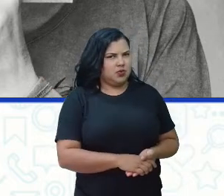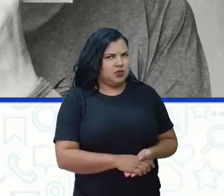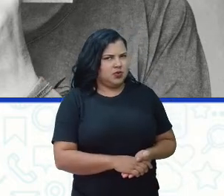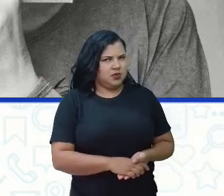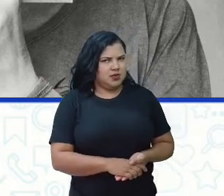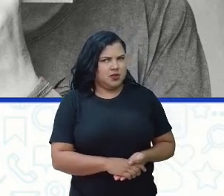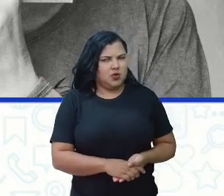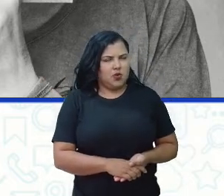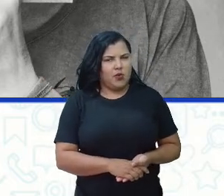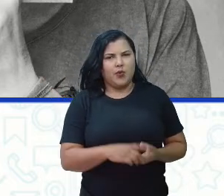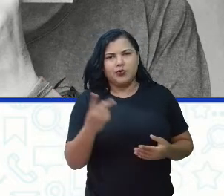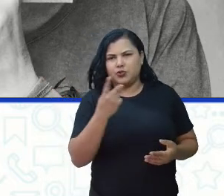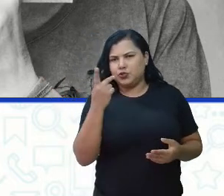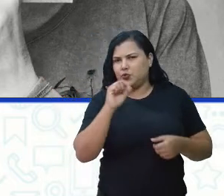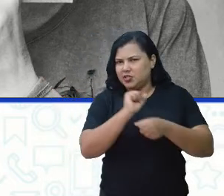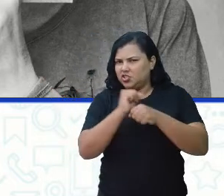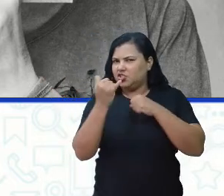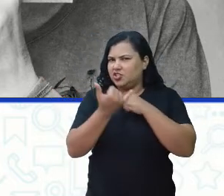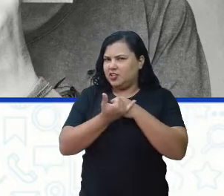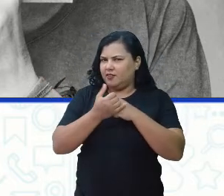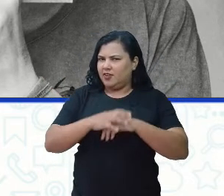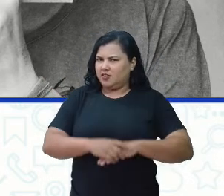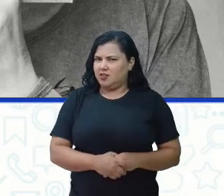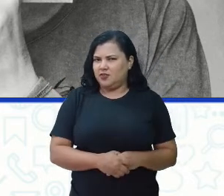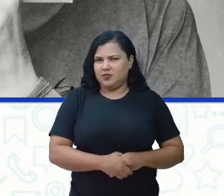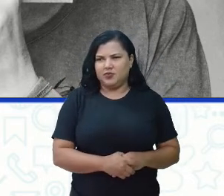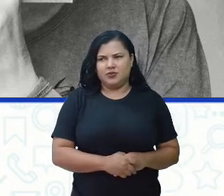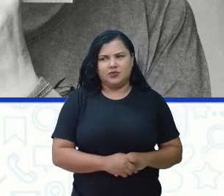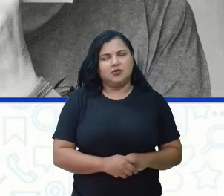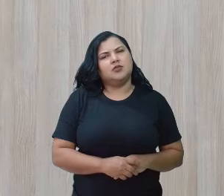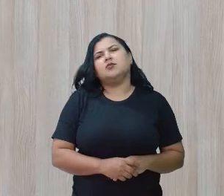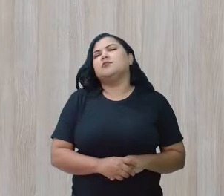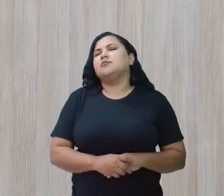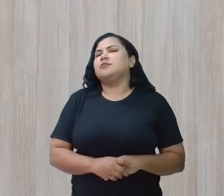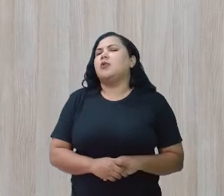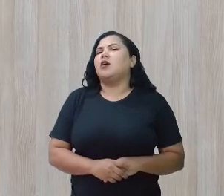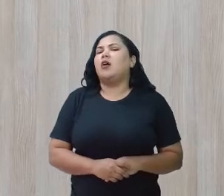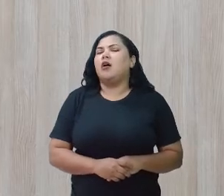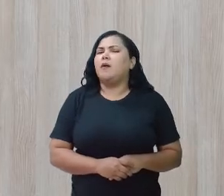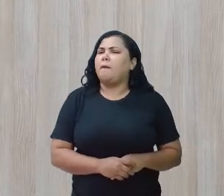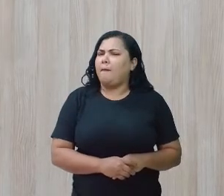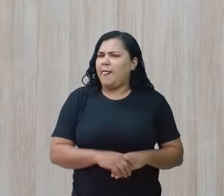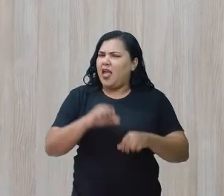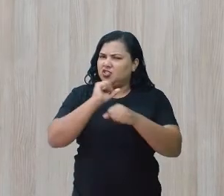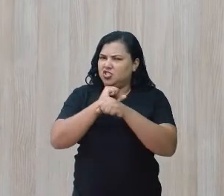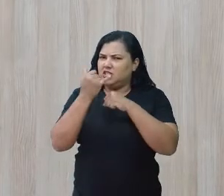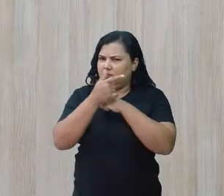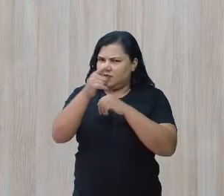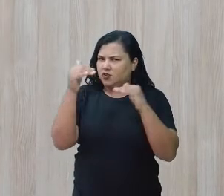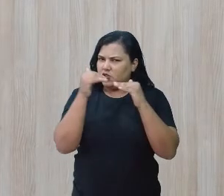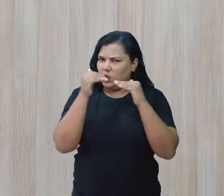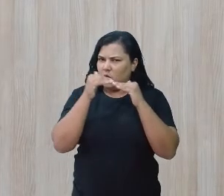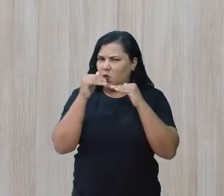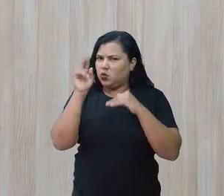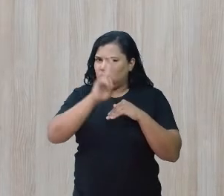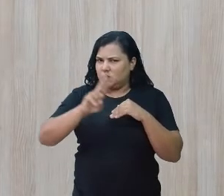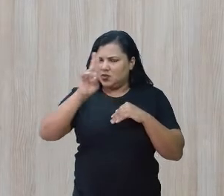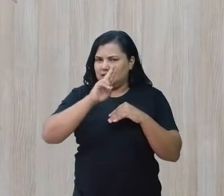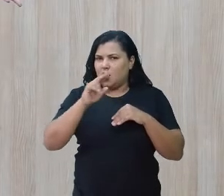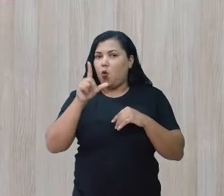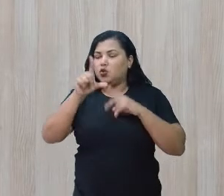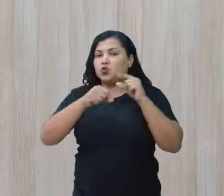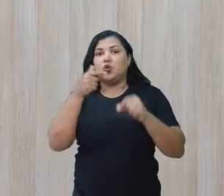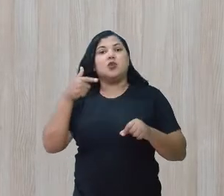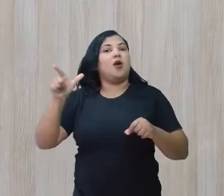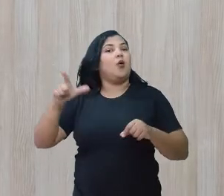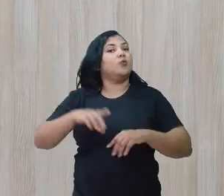para vocês dos olhos da moça em preto e branco em tons de cinza? Será que são adjetivos que você teria usado?